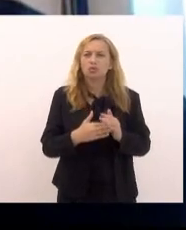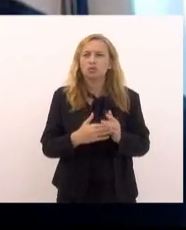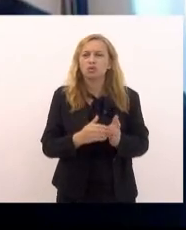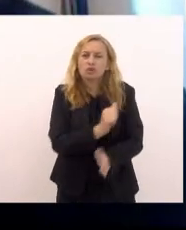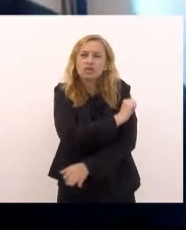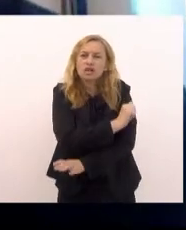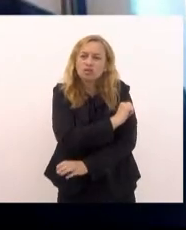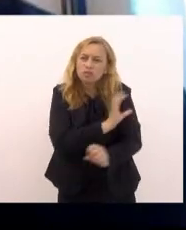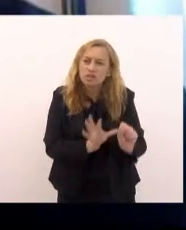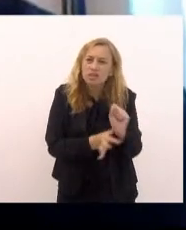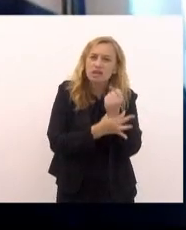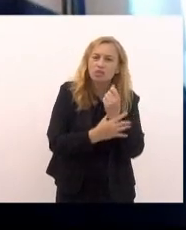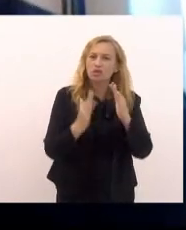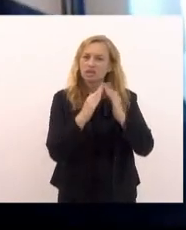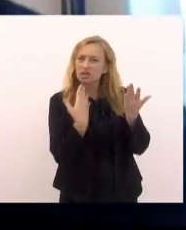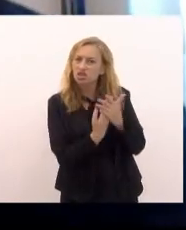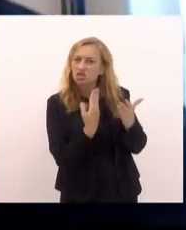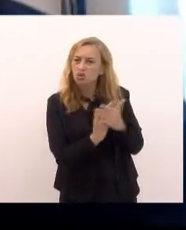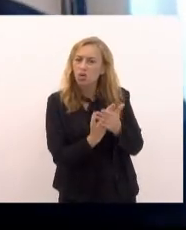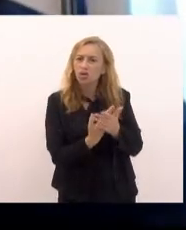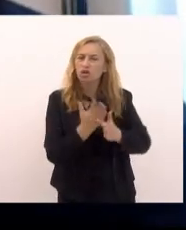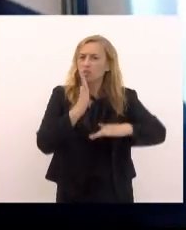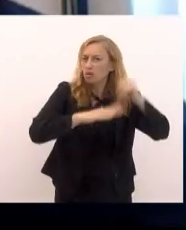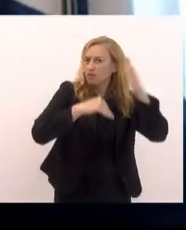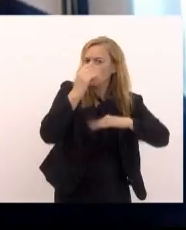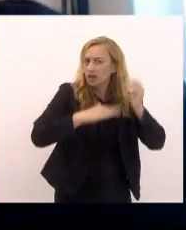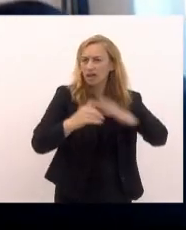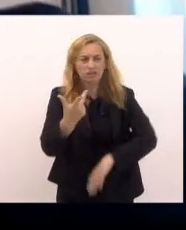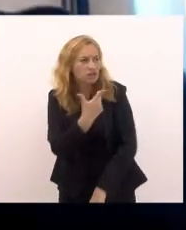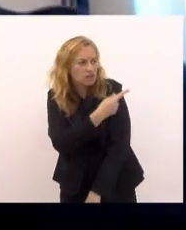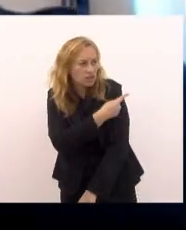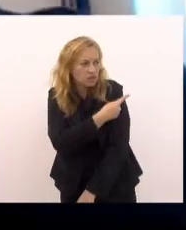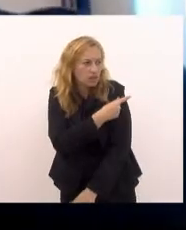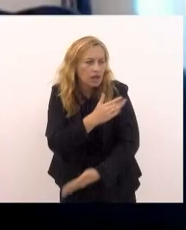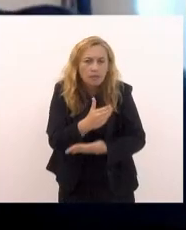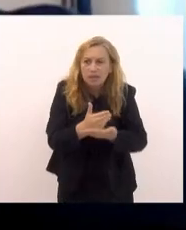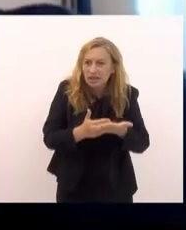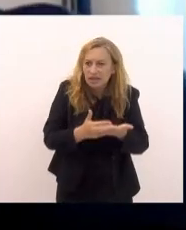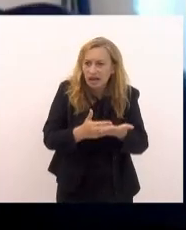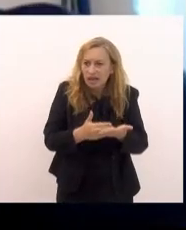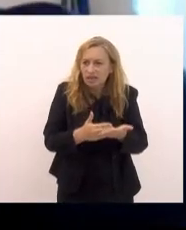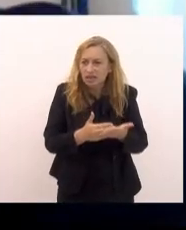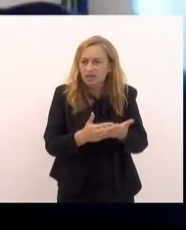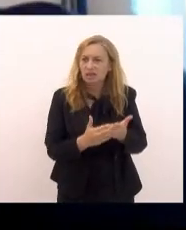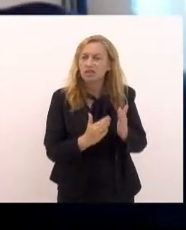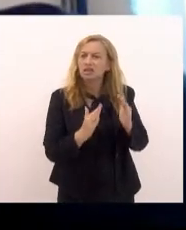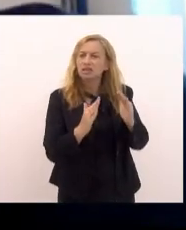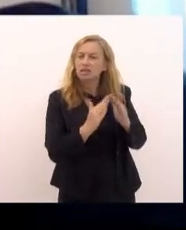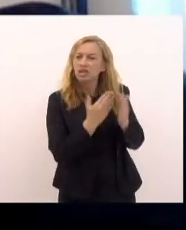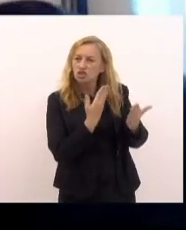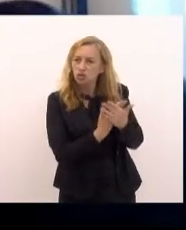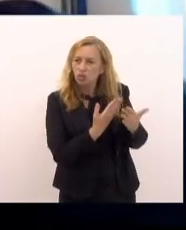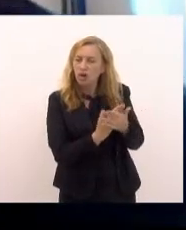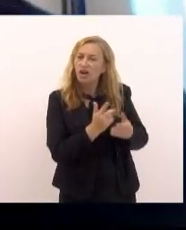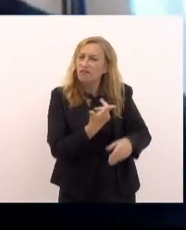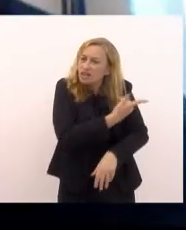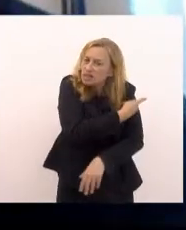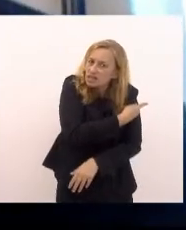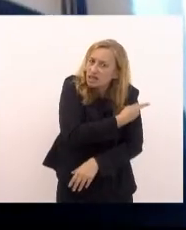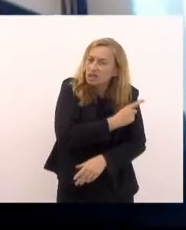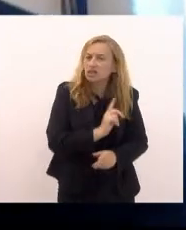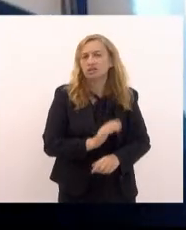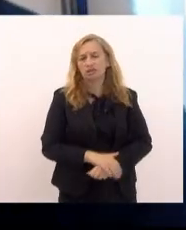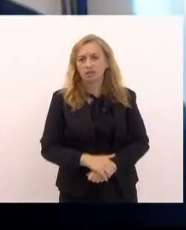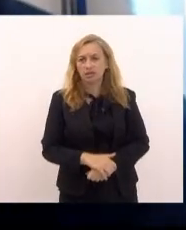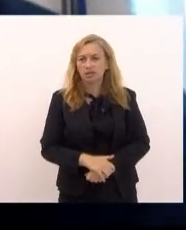com segurança. Os profissionais estão vacinados. Boa parte da comunidade escolar está vacinada. Onde as